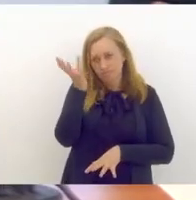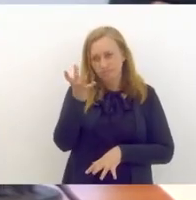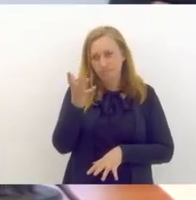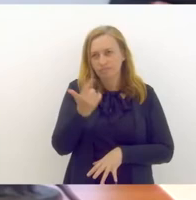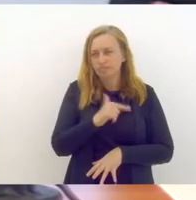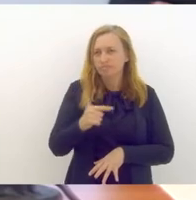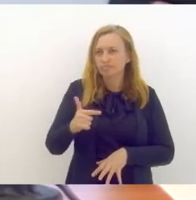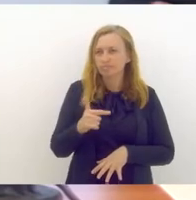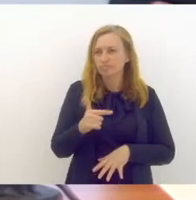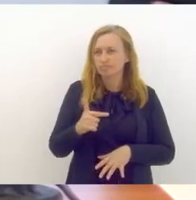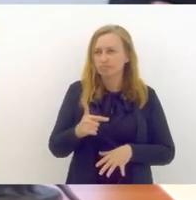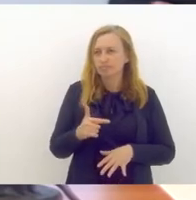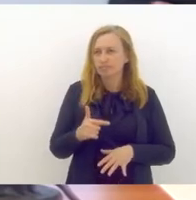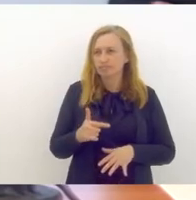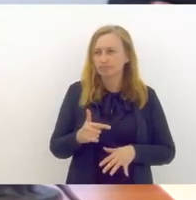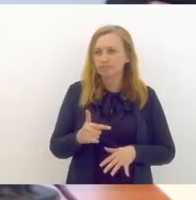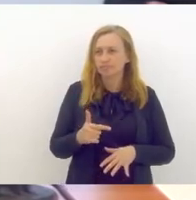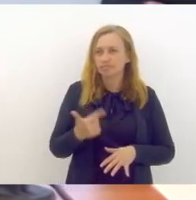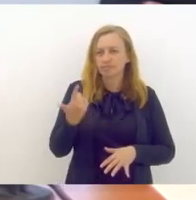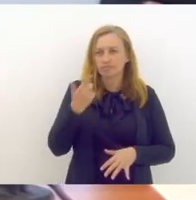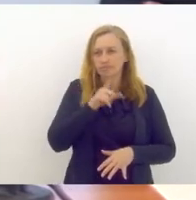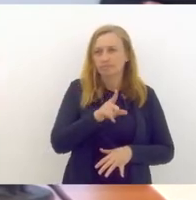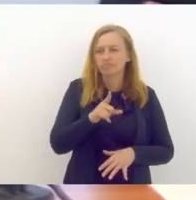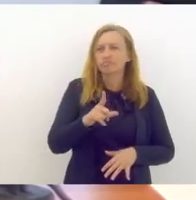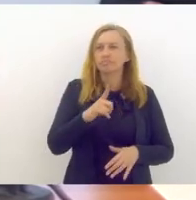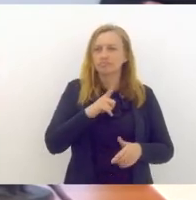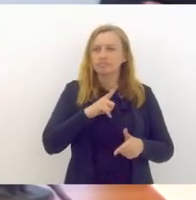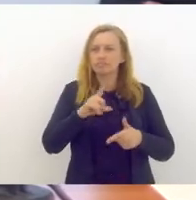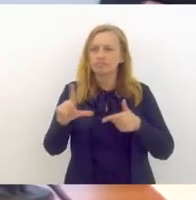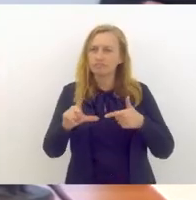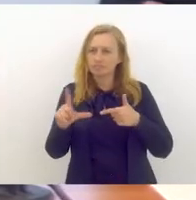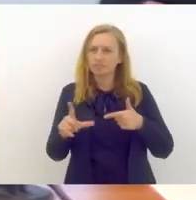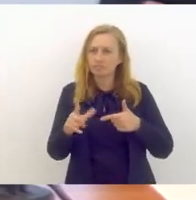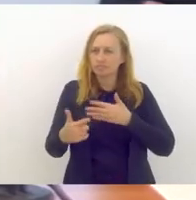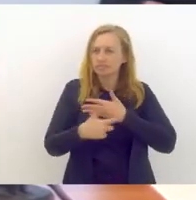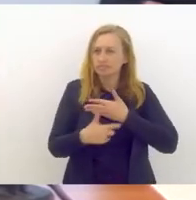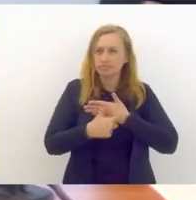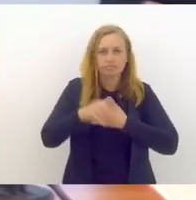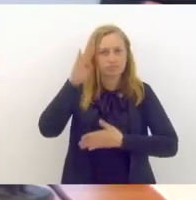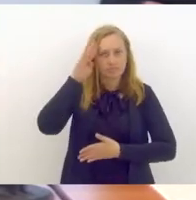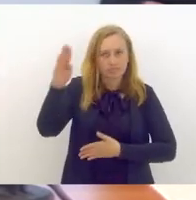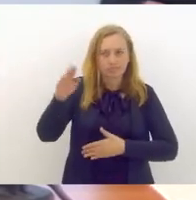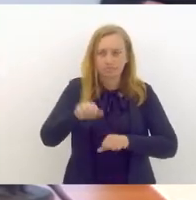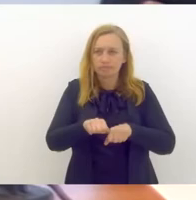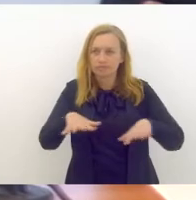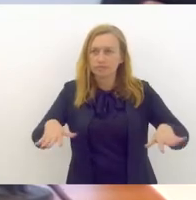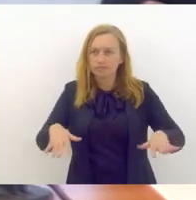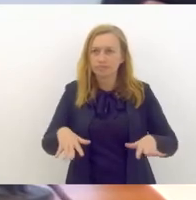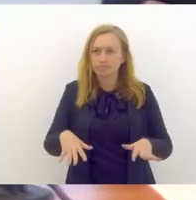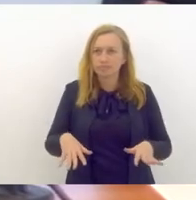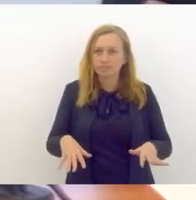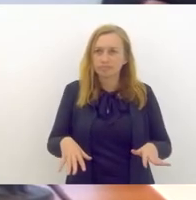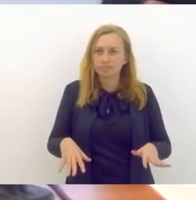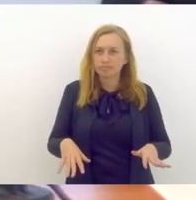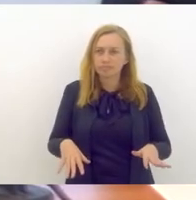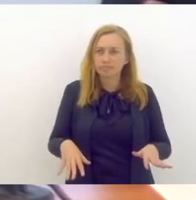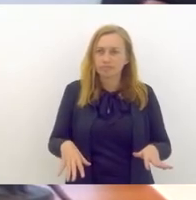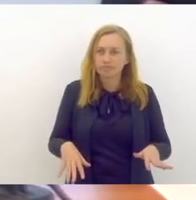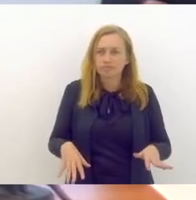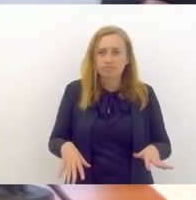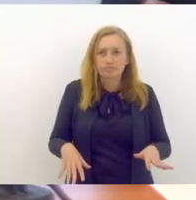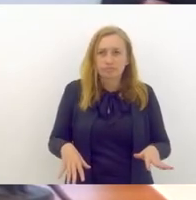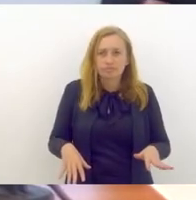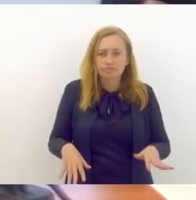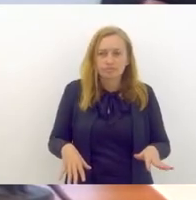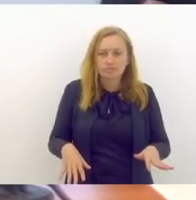tendo alcançado isso, veio o legislativo exercendo o papel essencial e nuclear dele. Só uma dúvida, você está formalizado isso?